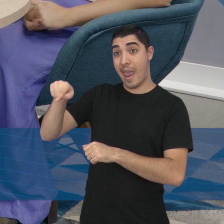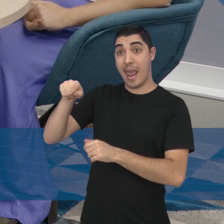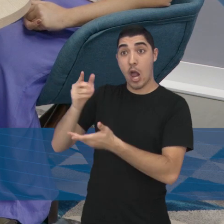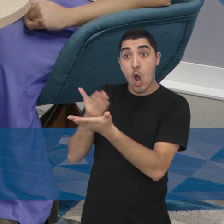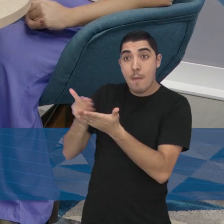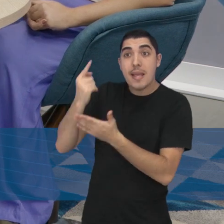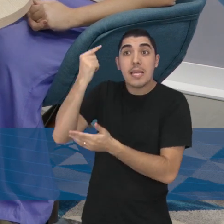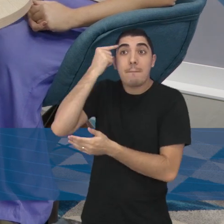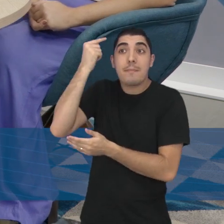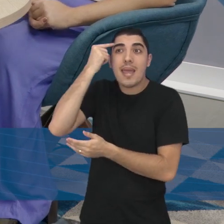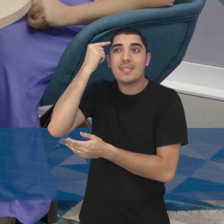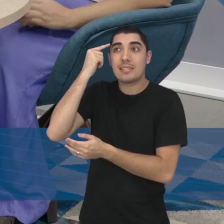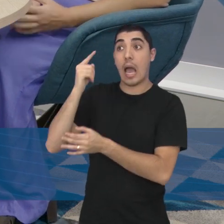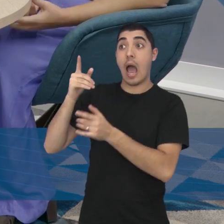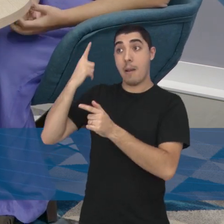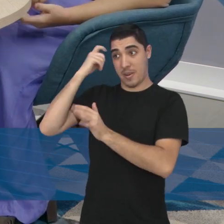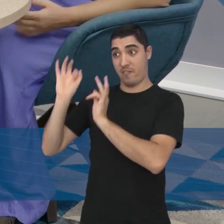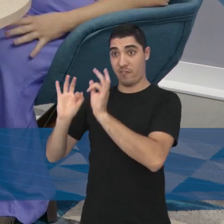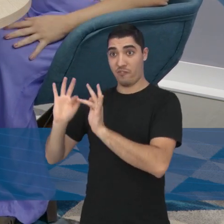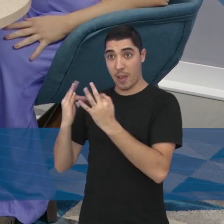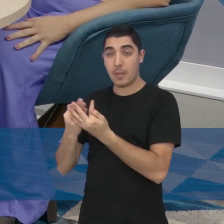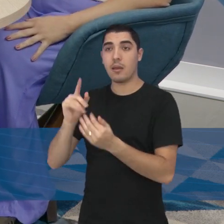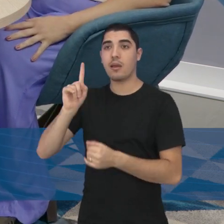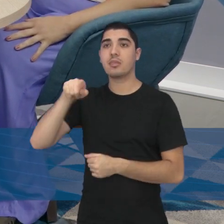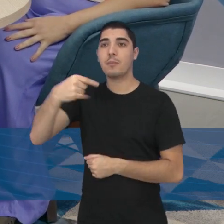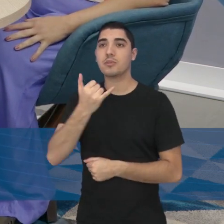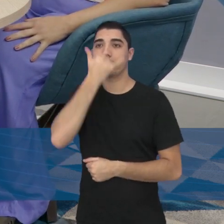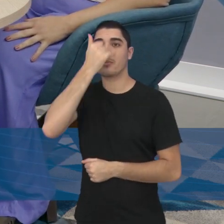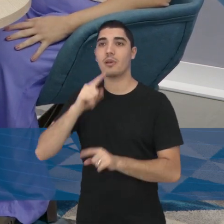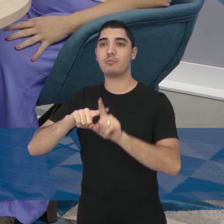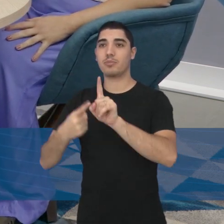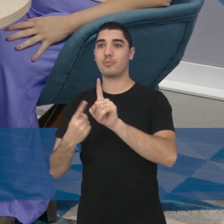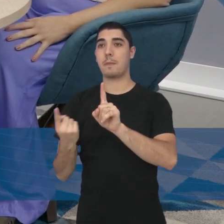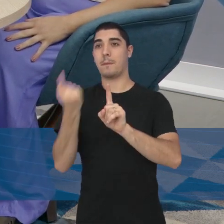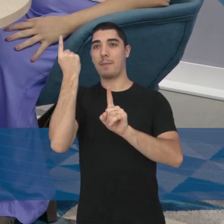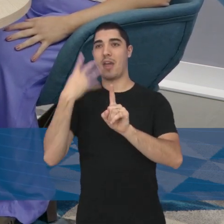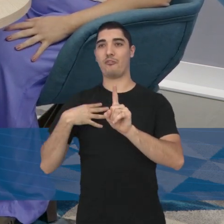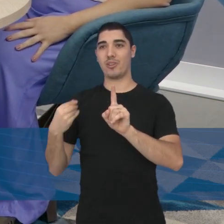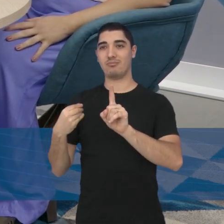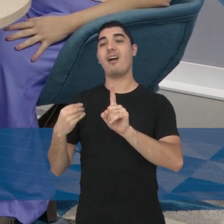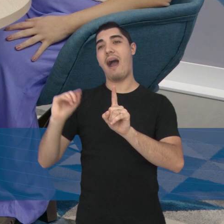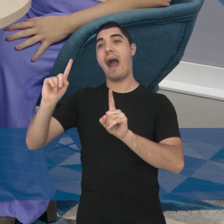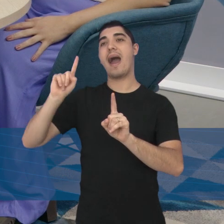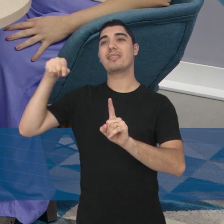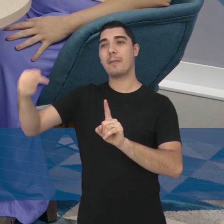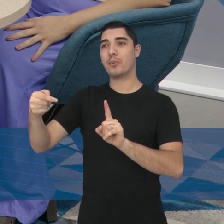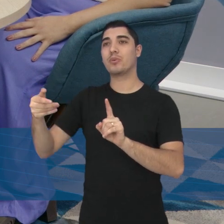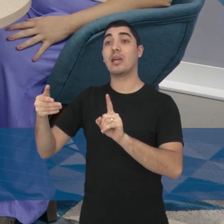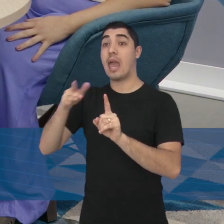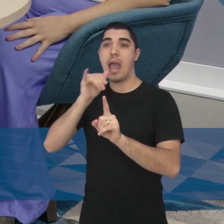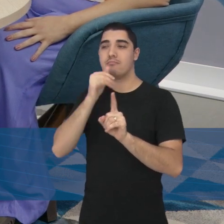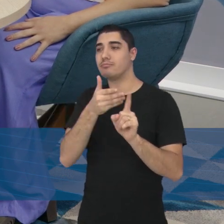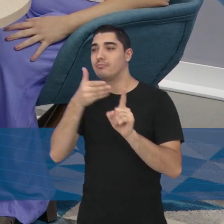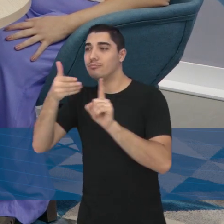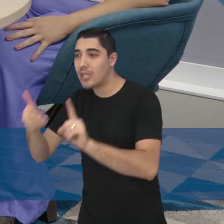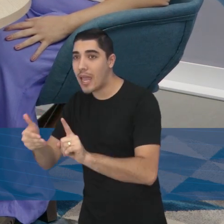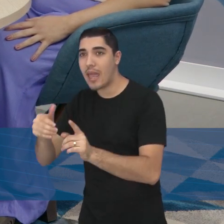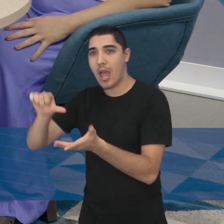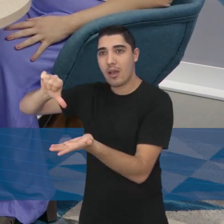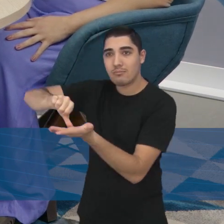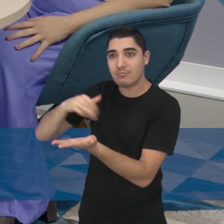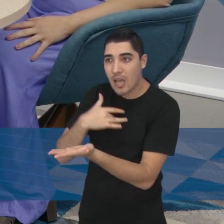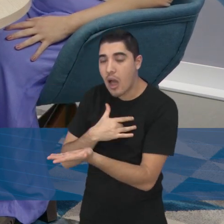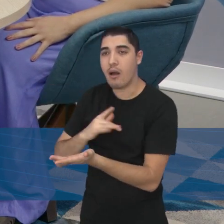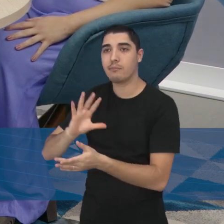filho. Né? Chega ao serviço de saúde, numa UBS, em algum lugar, grávida,